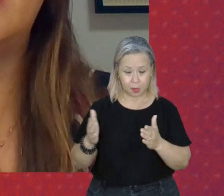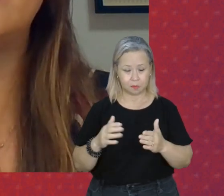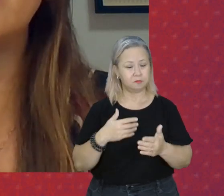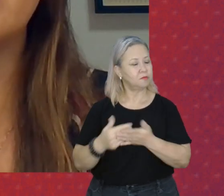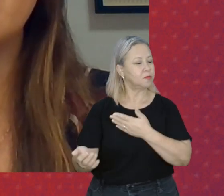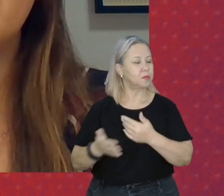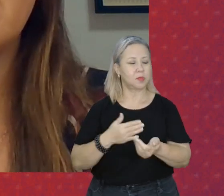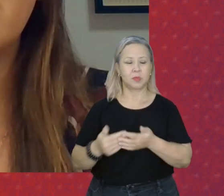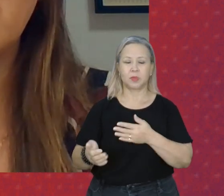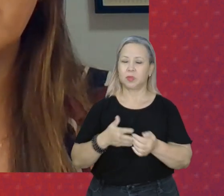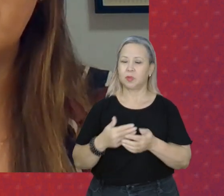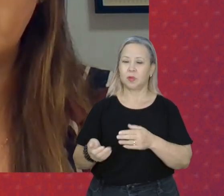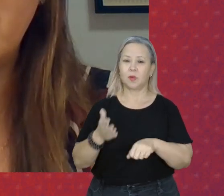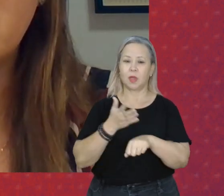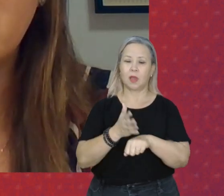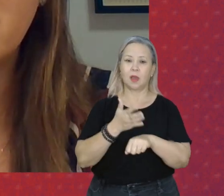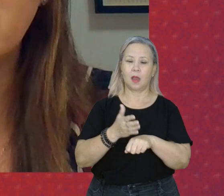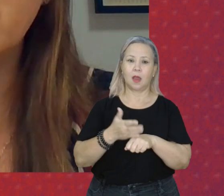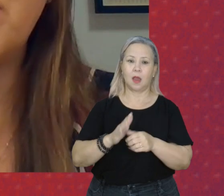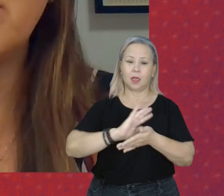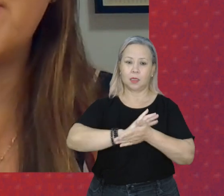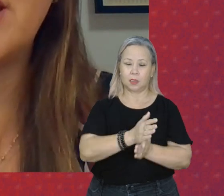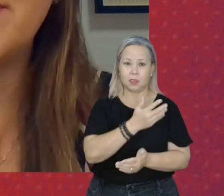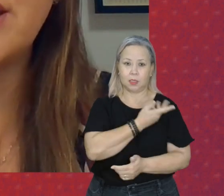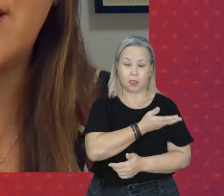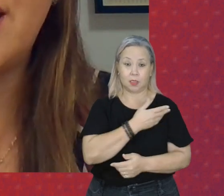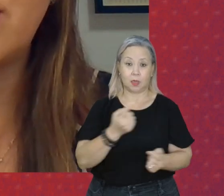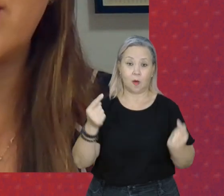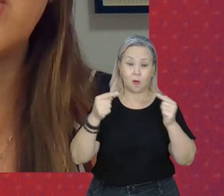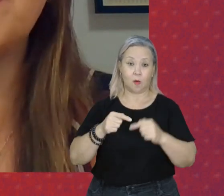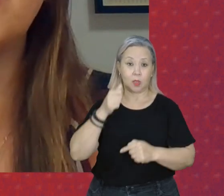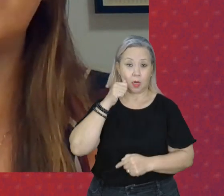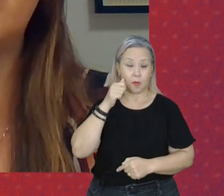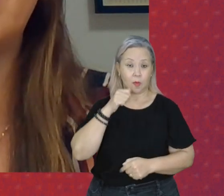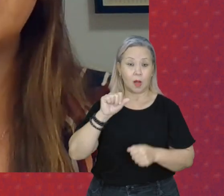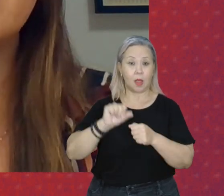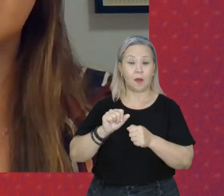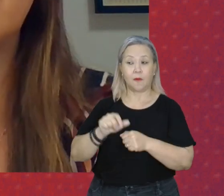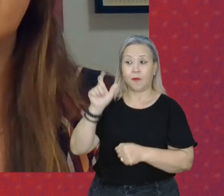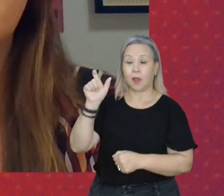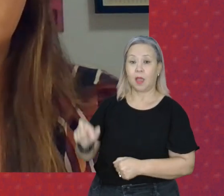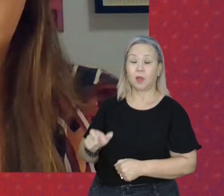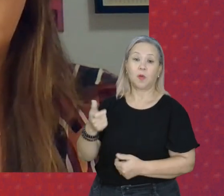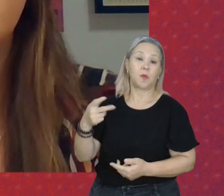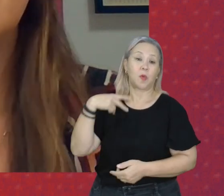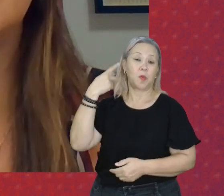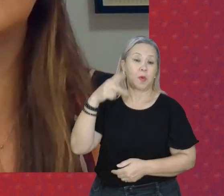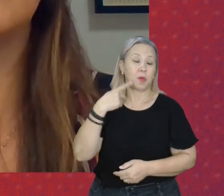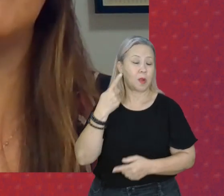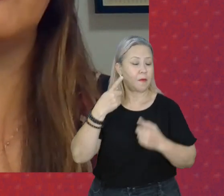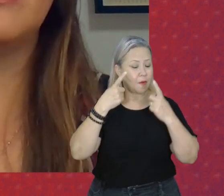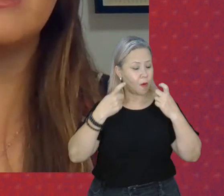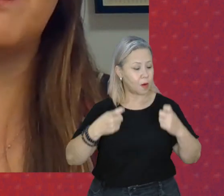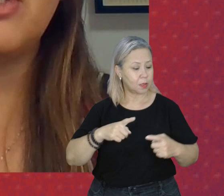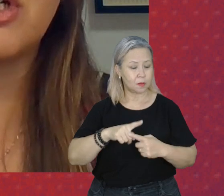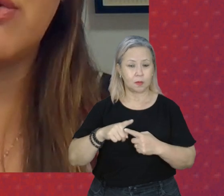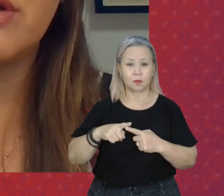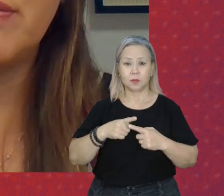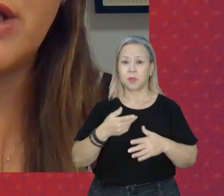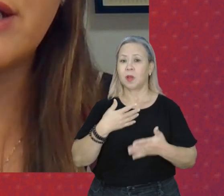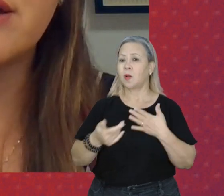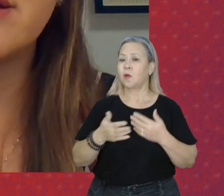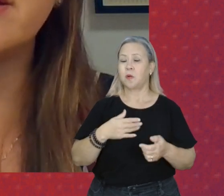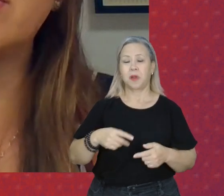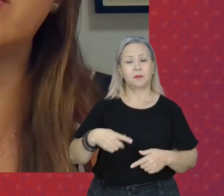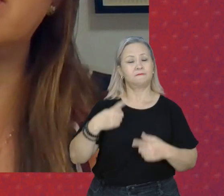ato de discriminação contra a mulher exercido por um parlamentar, qualquer tipo de violência contra a mulher, inclusive violência política